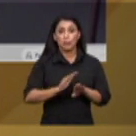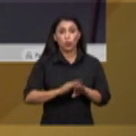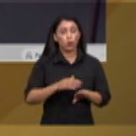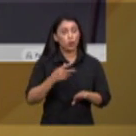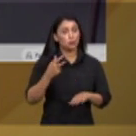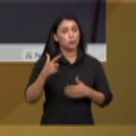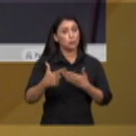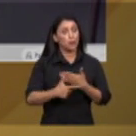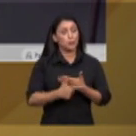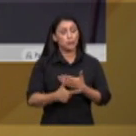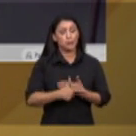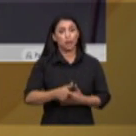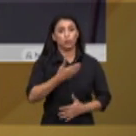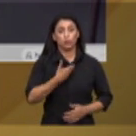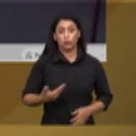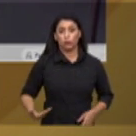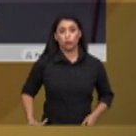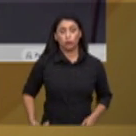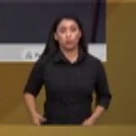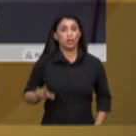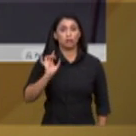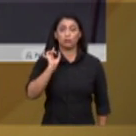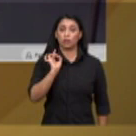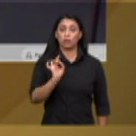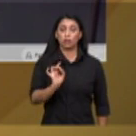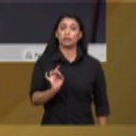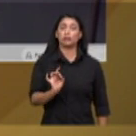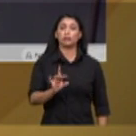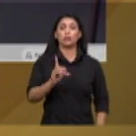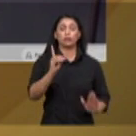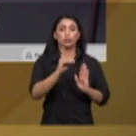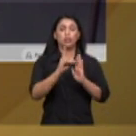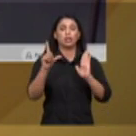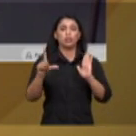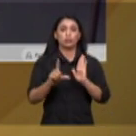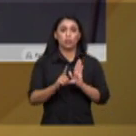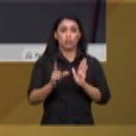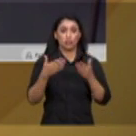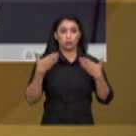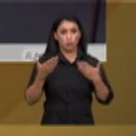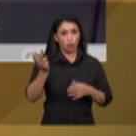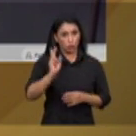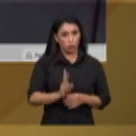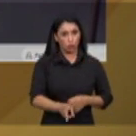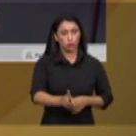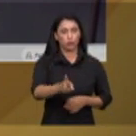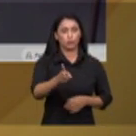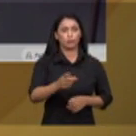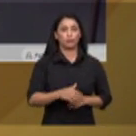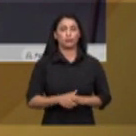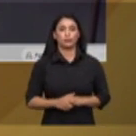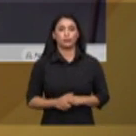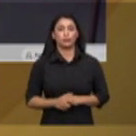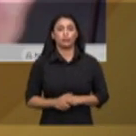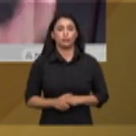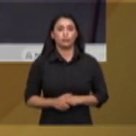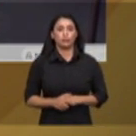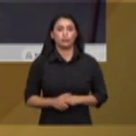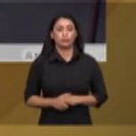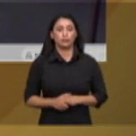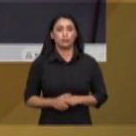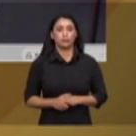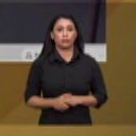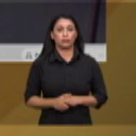será permitida nos termos do presente decreto-lei. Prossigo eu. Desse modo,